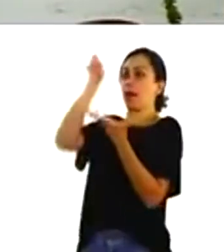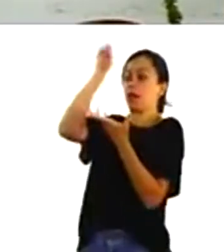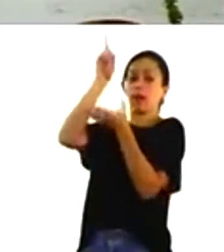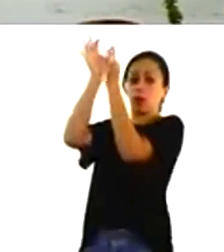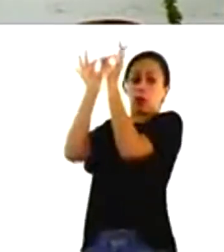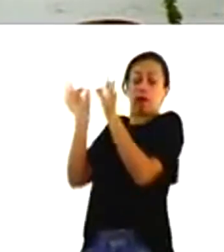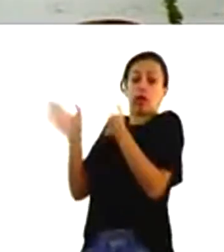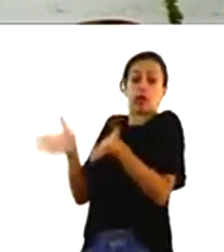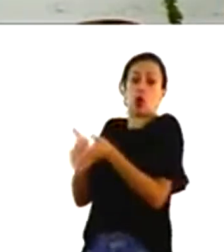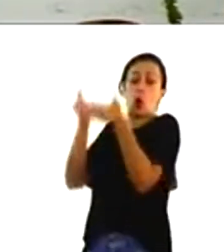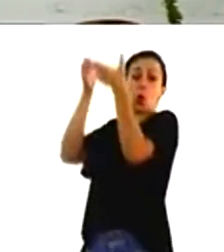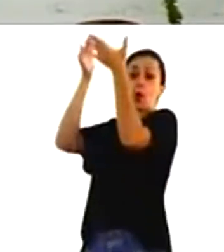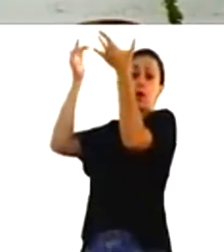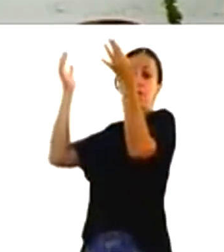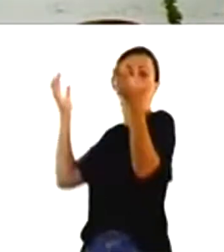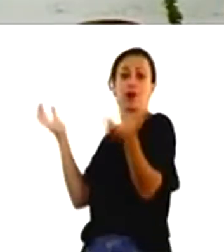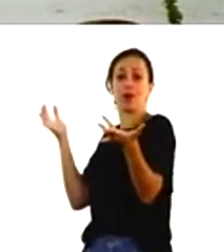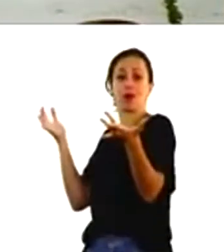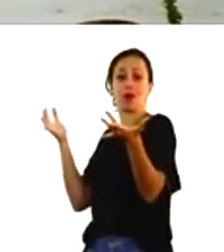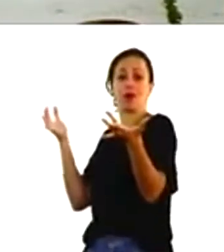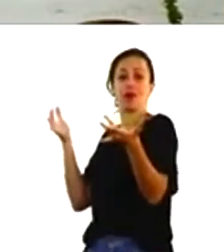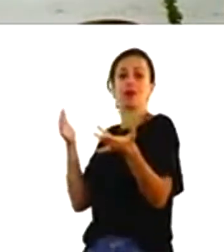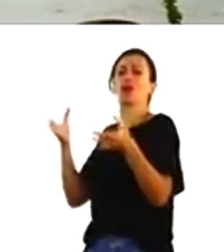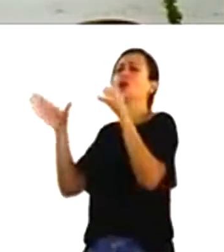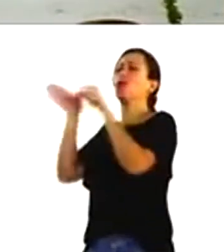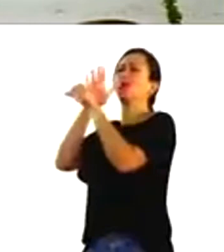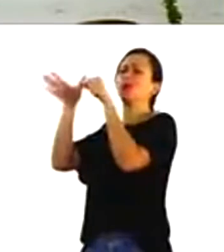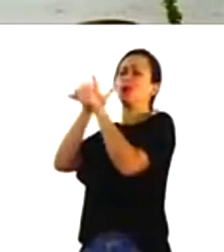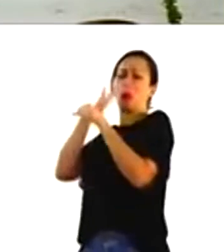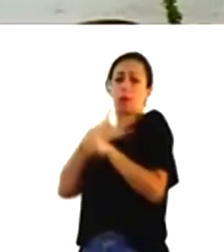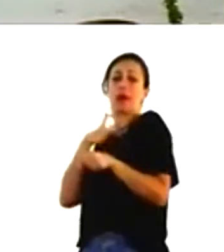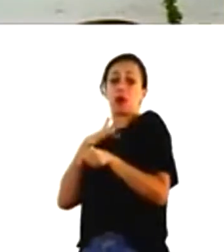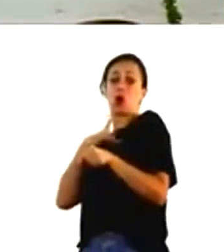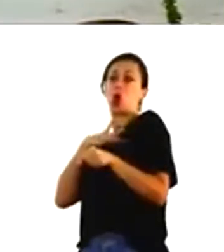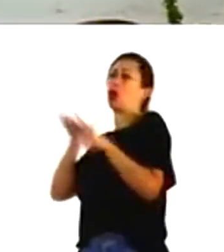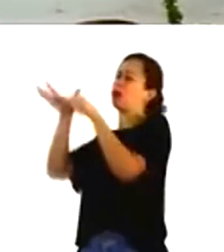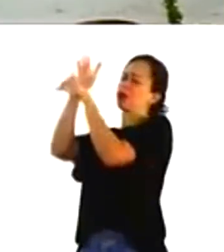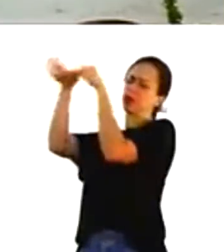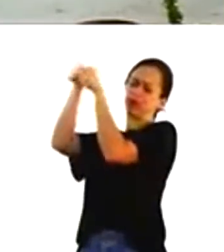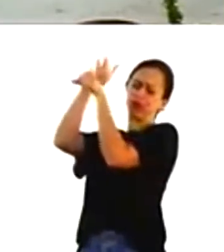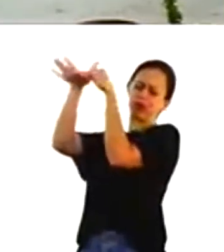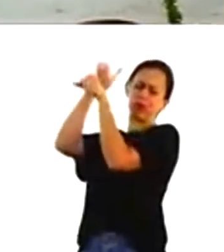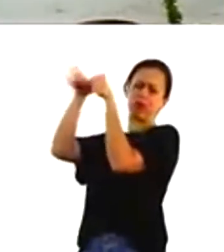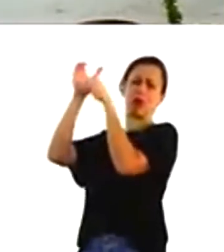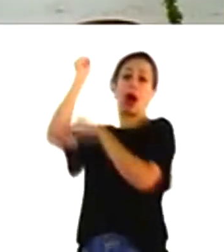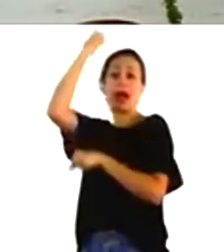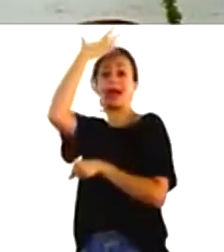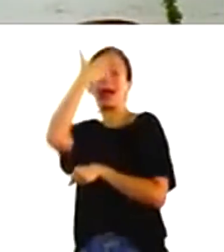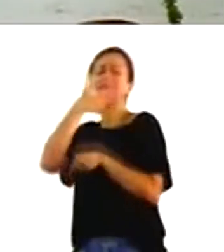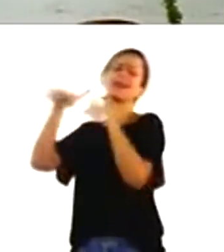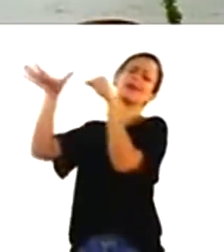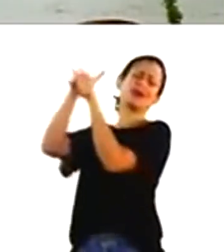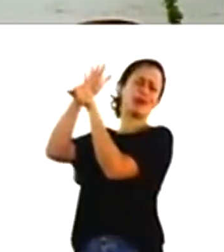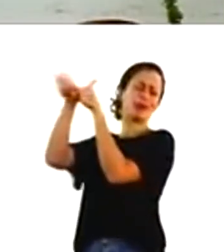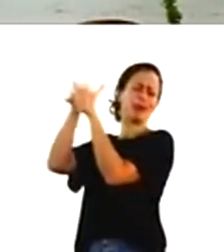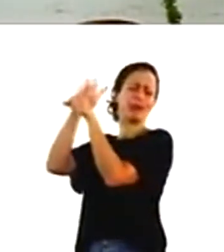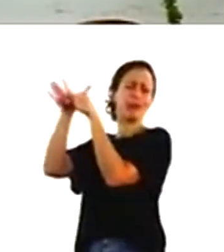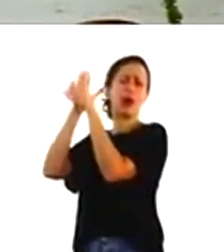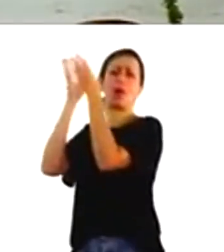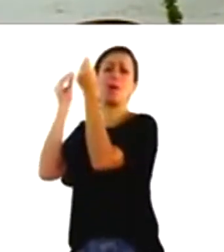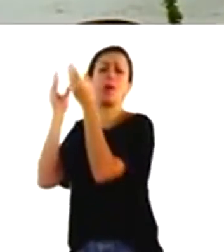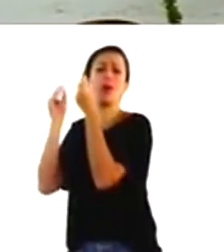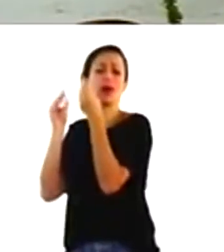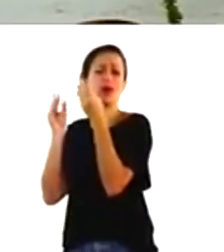Deus é rico em misericórdia e graça. Mas ele tem aqui uma